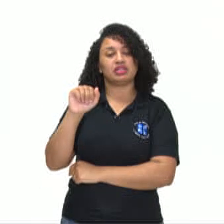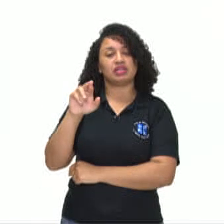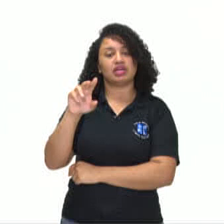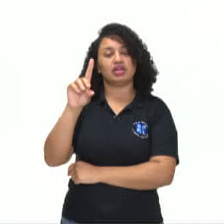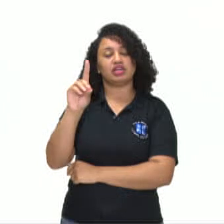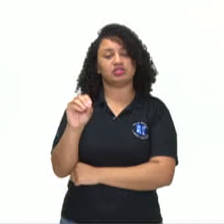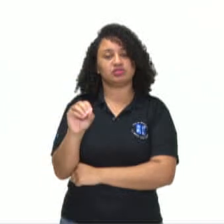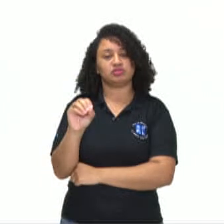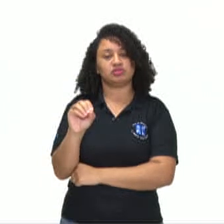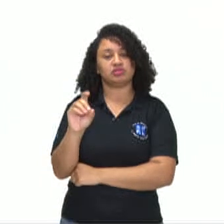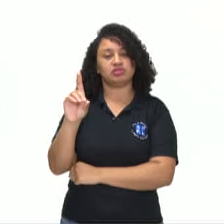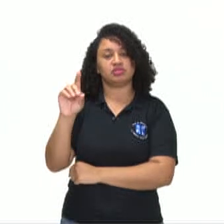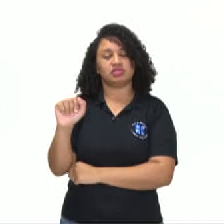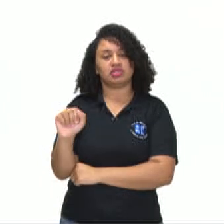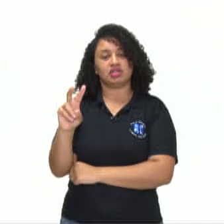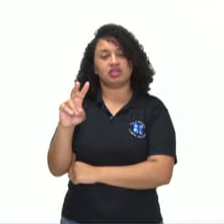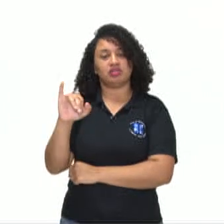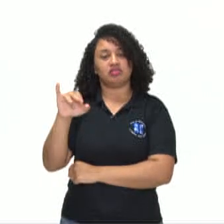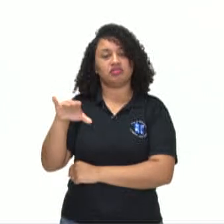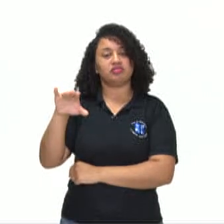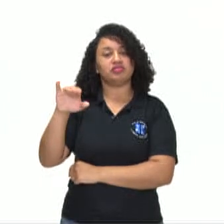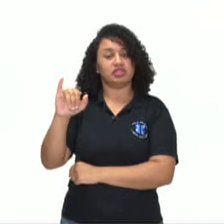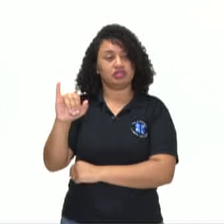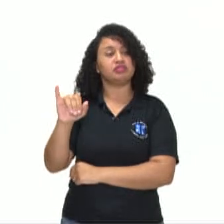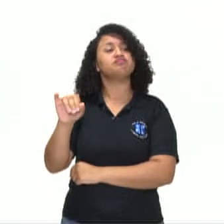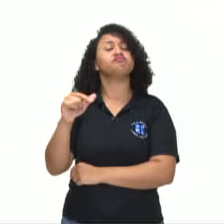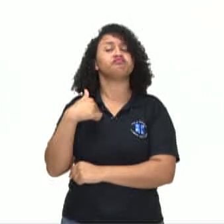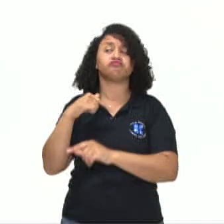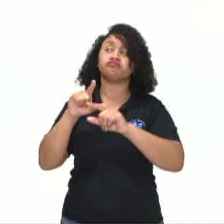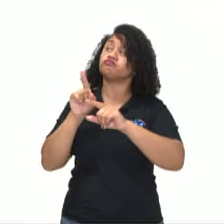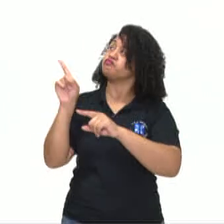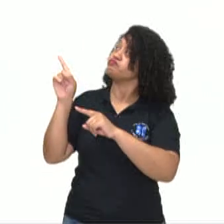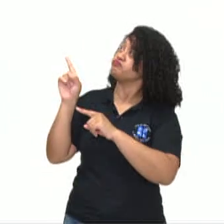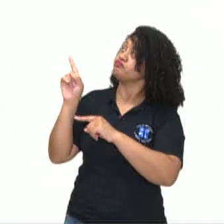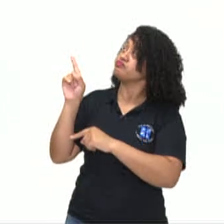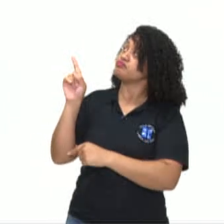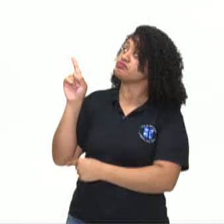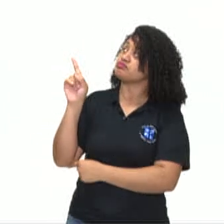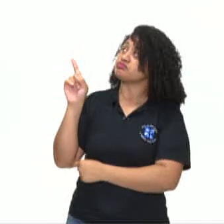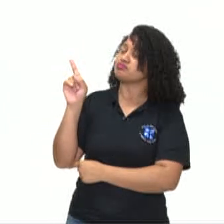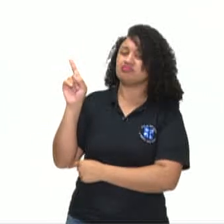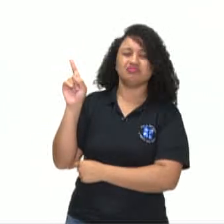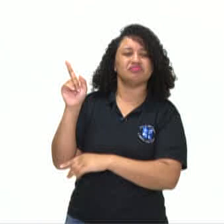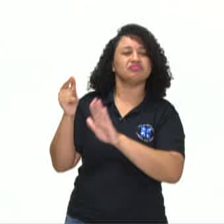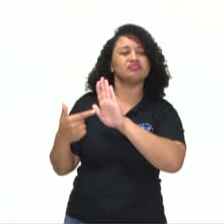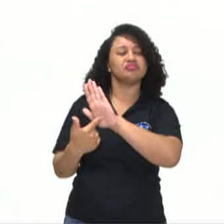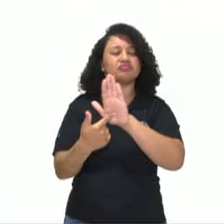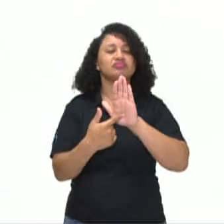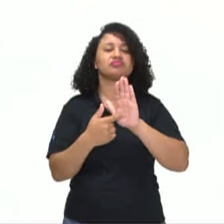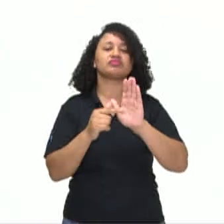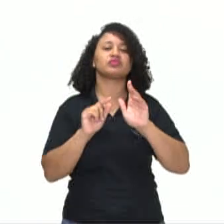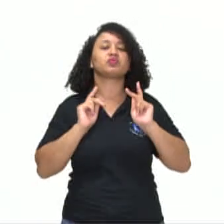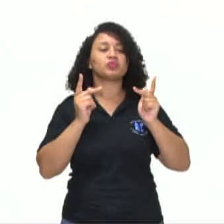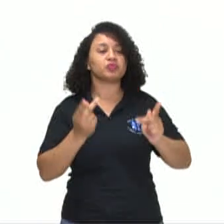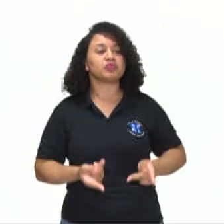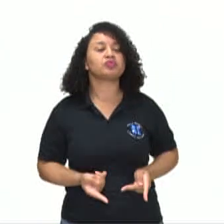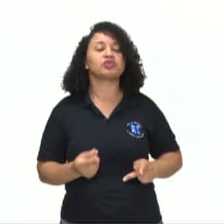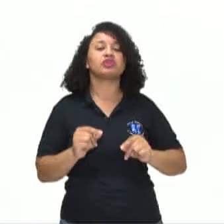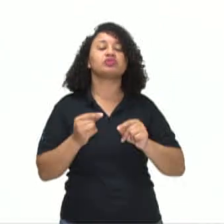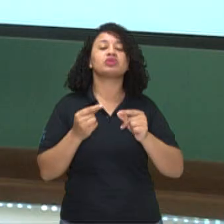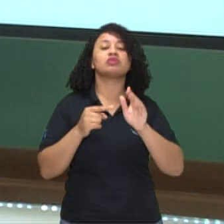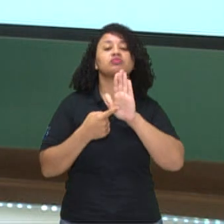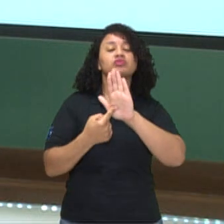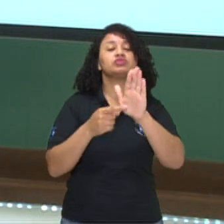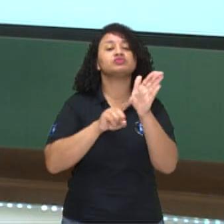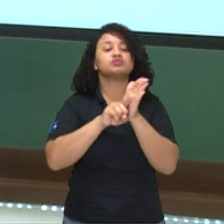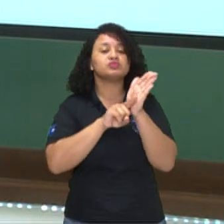Homem Vitruviano, né? O homem é a medida de todas as coisas. Então essa reprodução que o Leonardo faz dos estudos